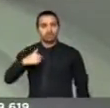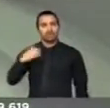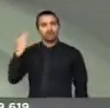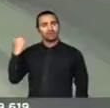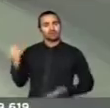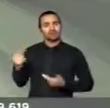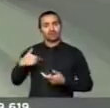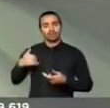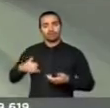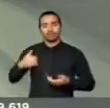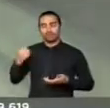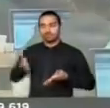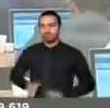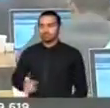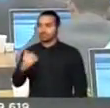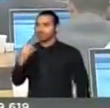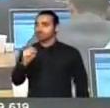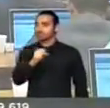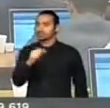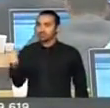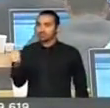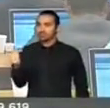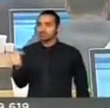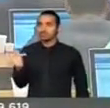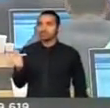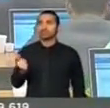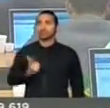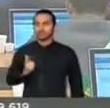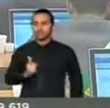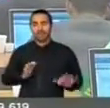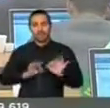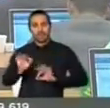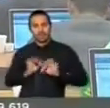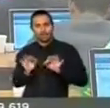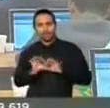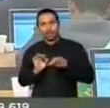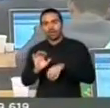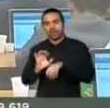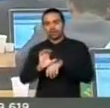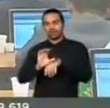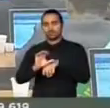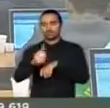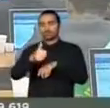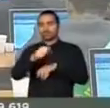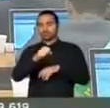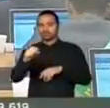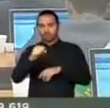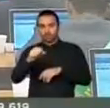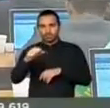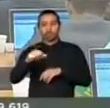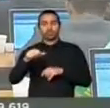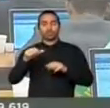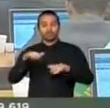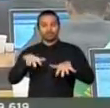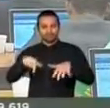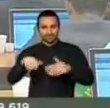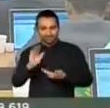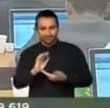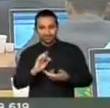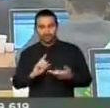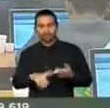em 87. Estava sendo elaborada a nossa Constituição de 88, Ulisses Guimarães, toda